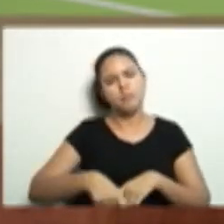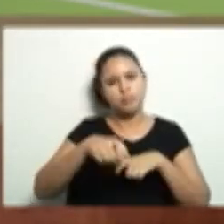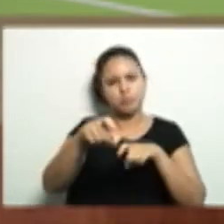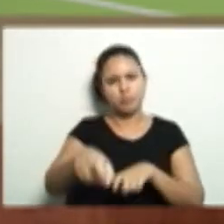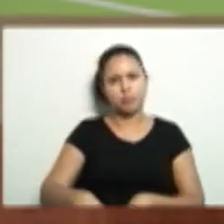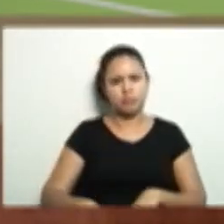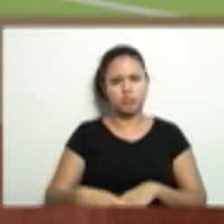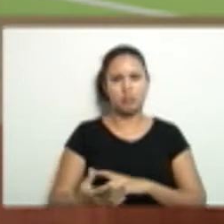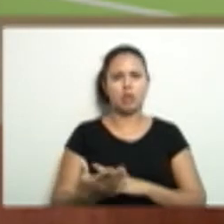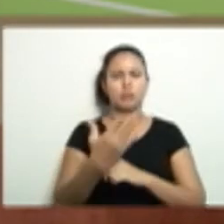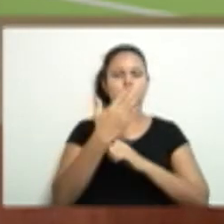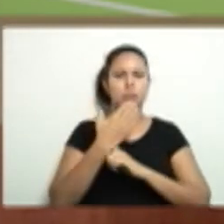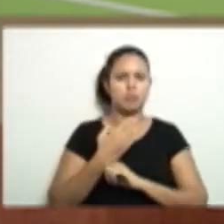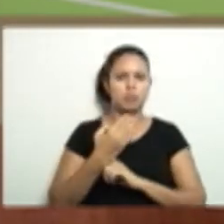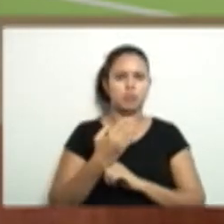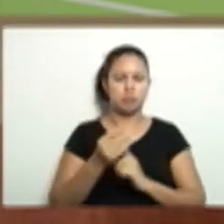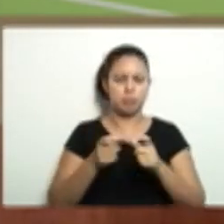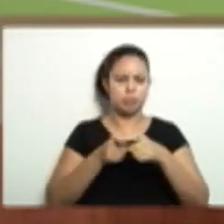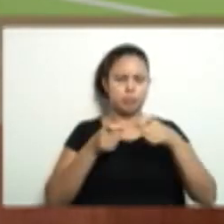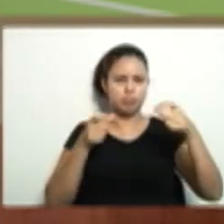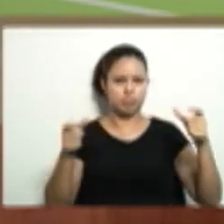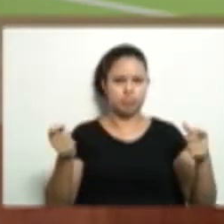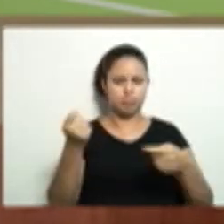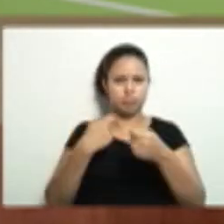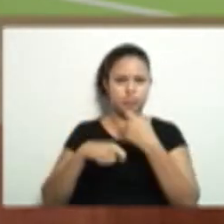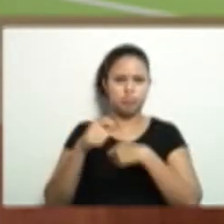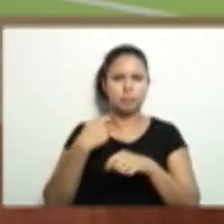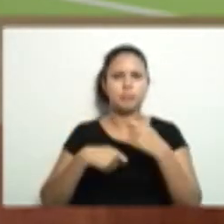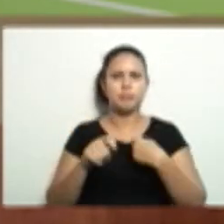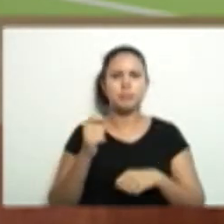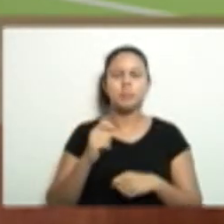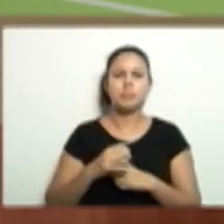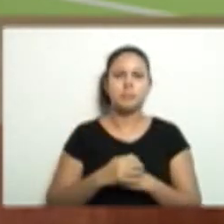e renda. Também temos da